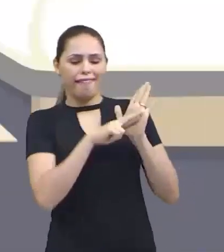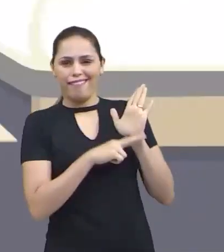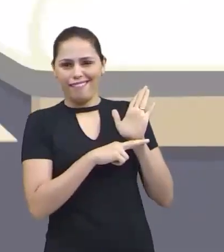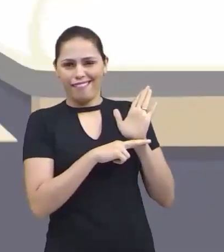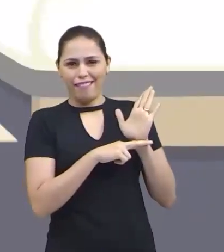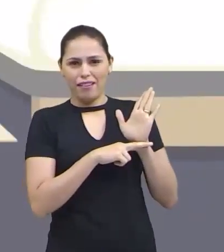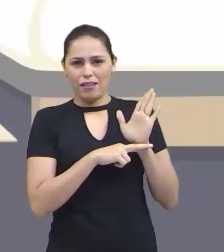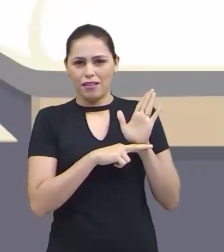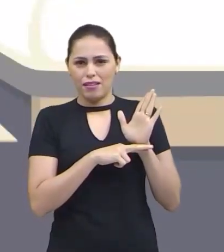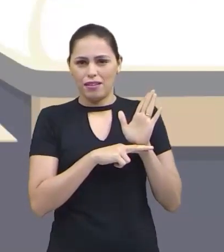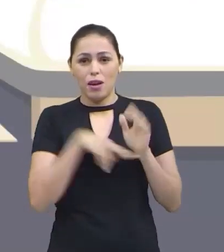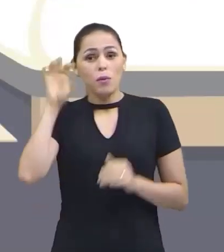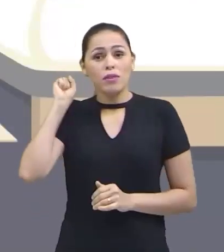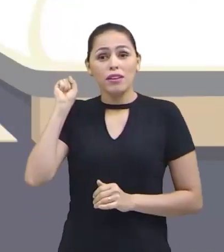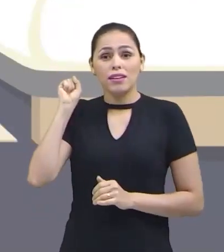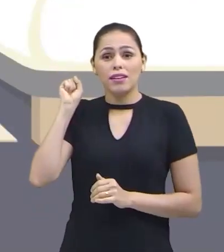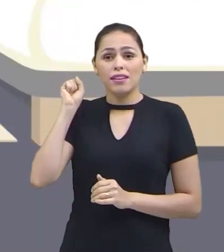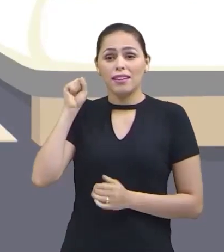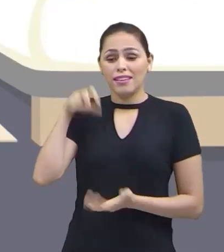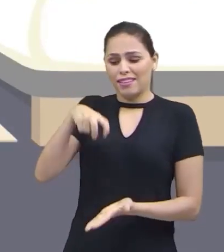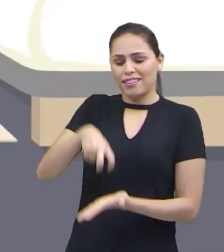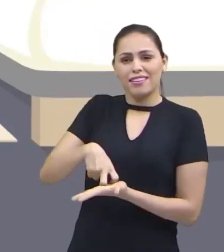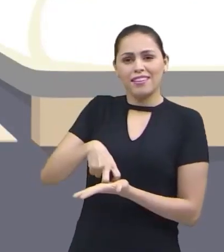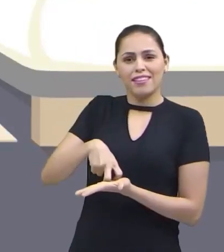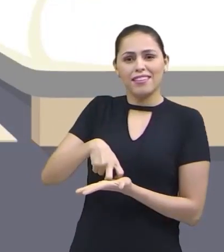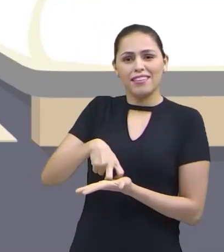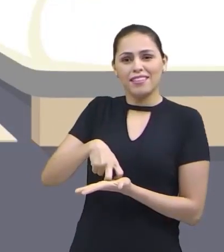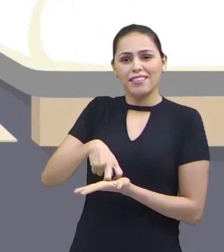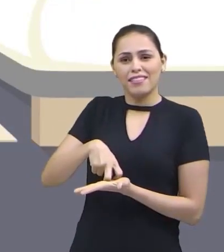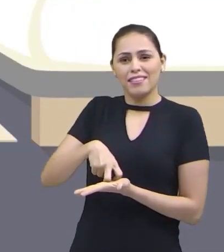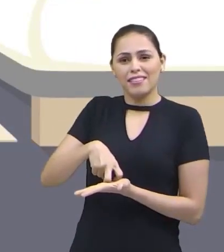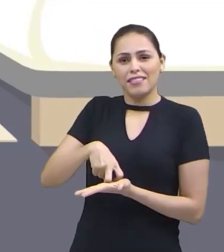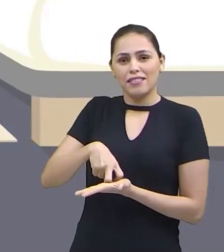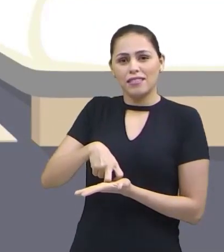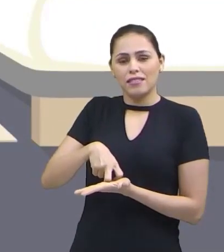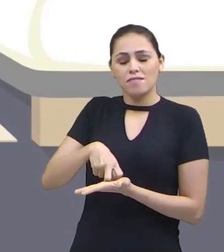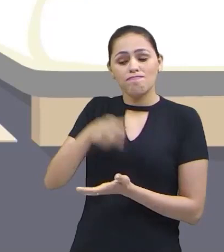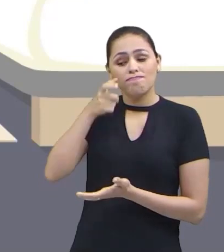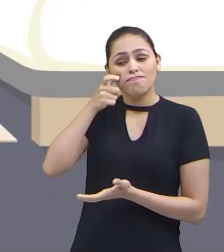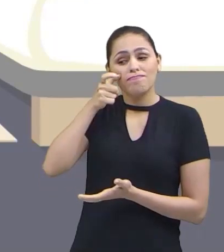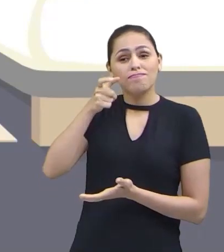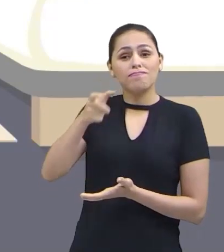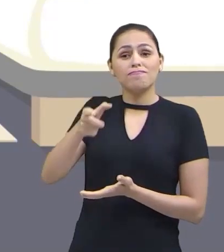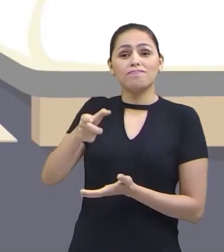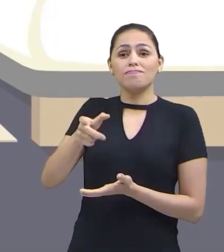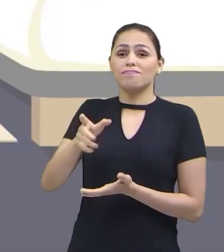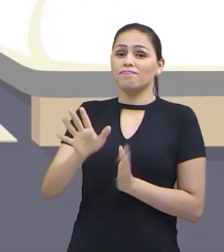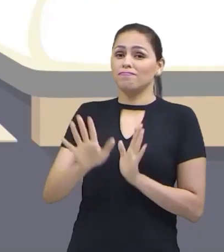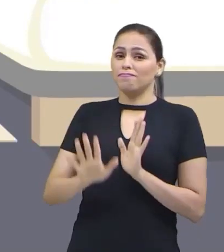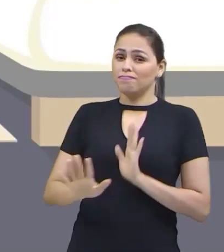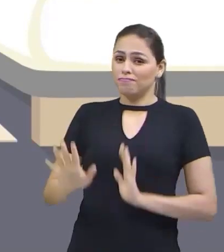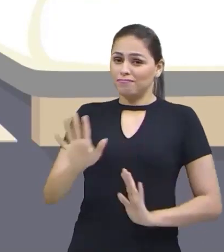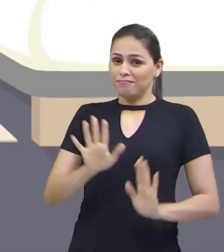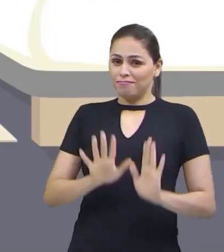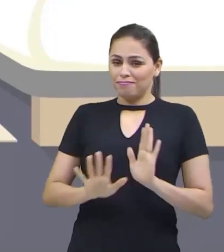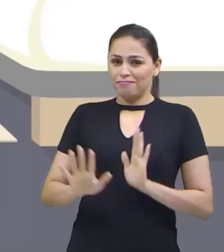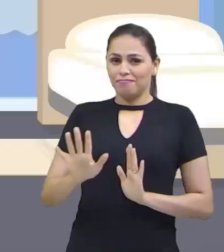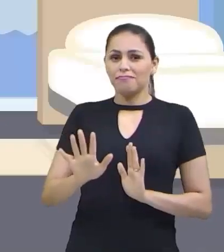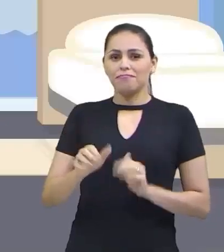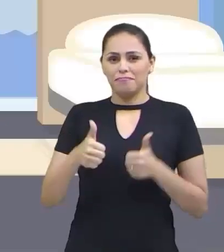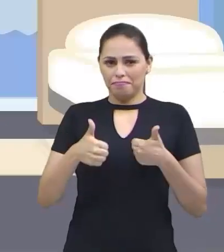escuta, você se abaixa para prestar atenção.